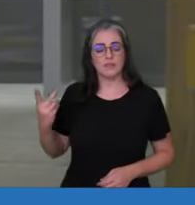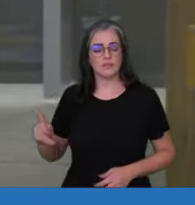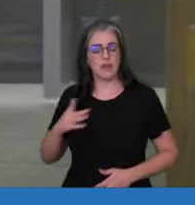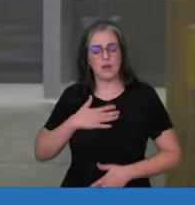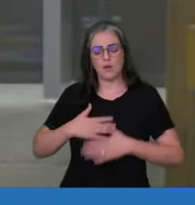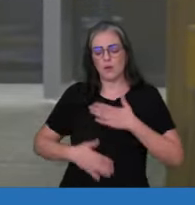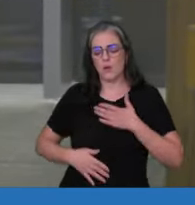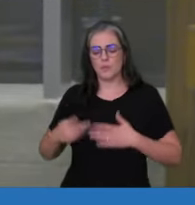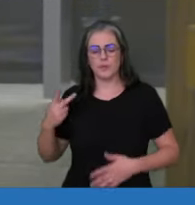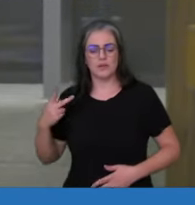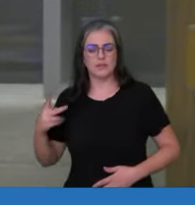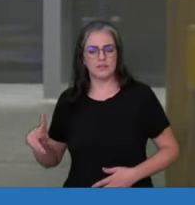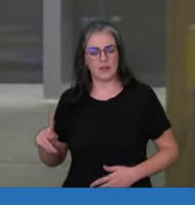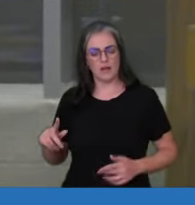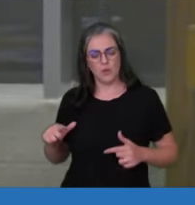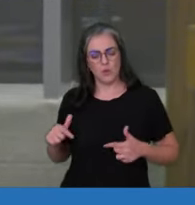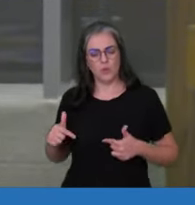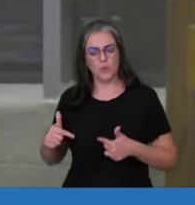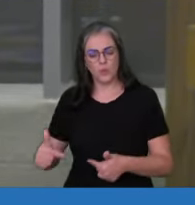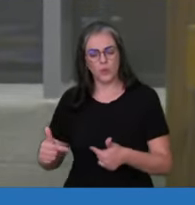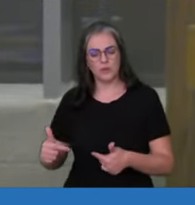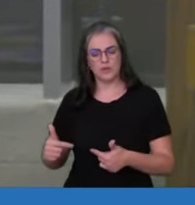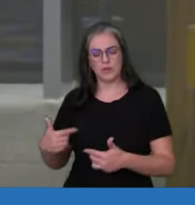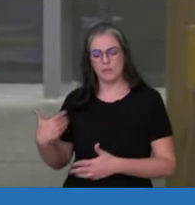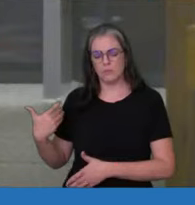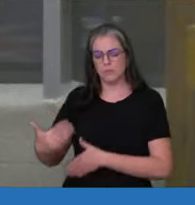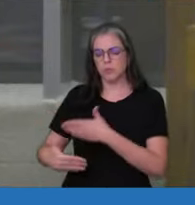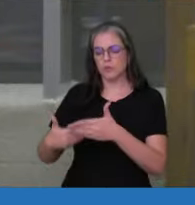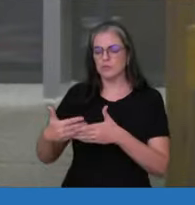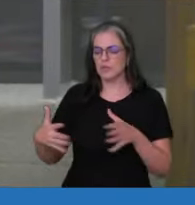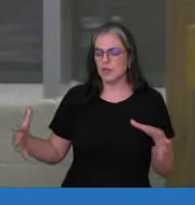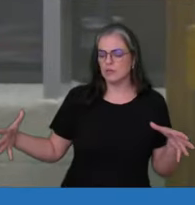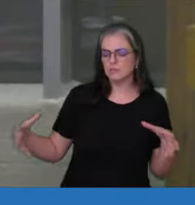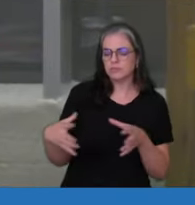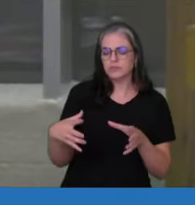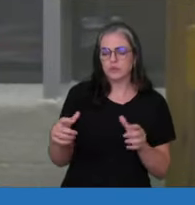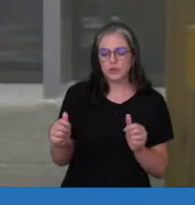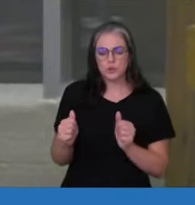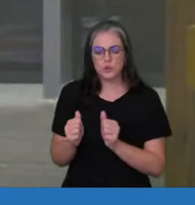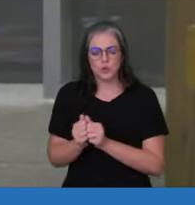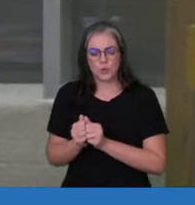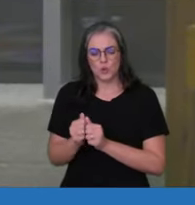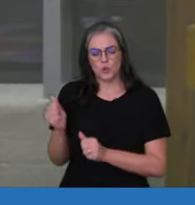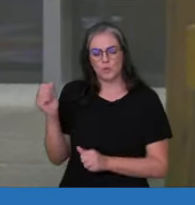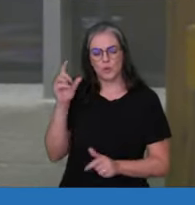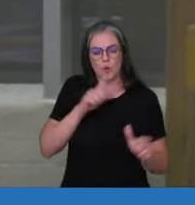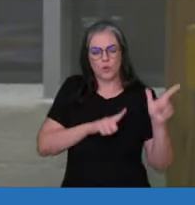num processo de construção coletiva, de ocupação de espaço,